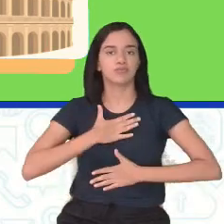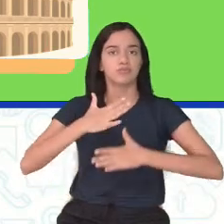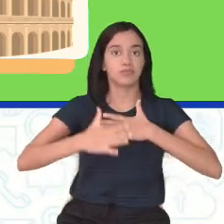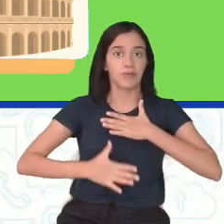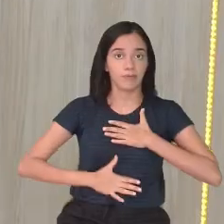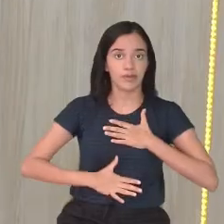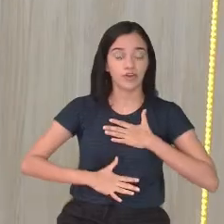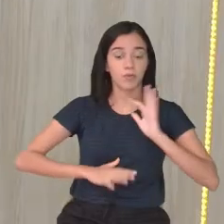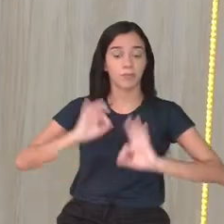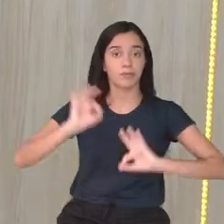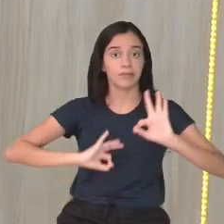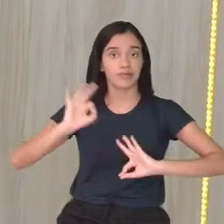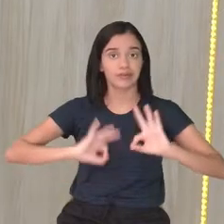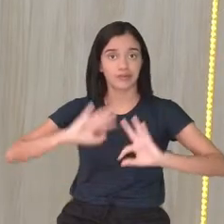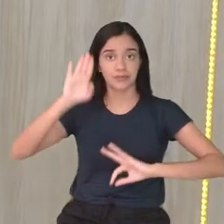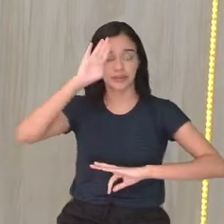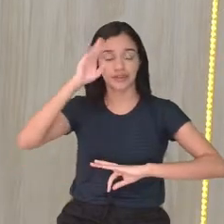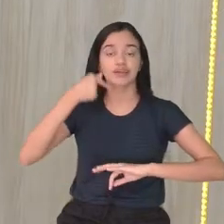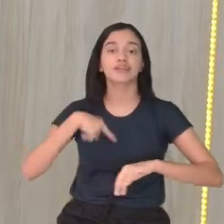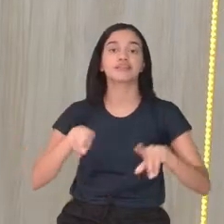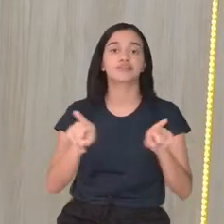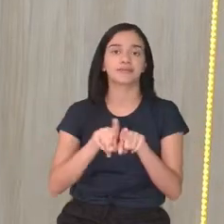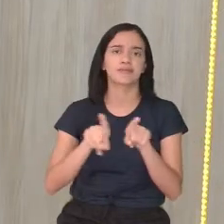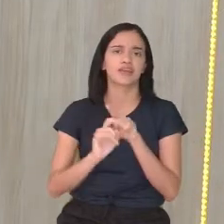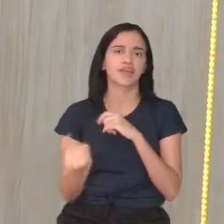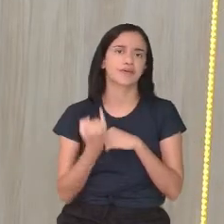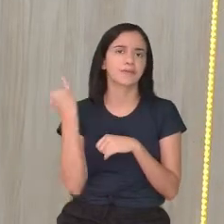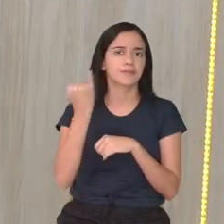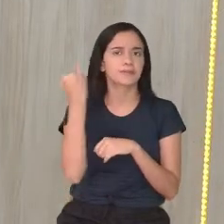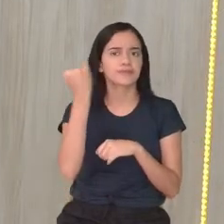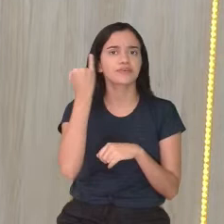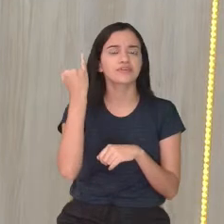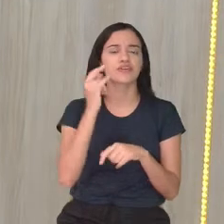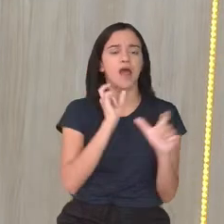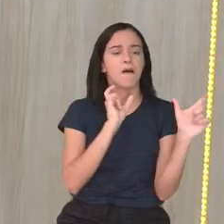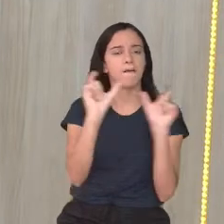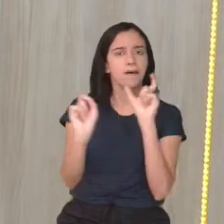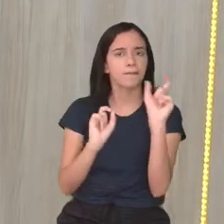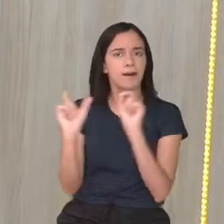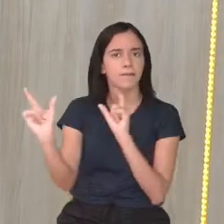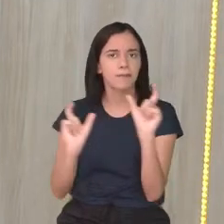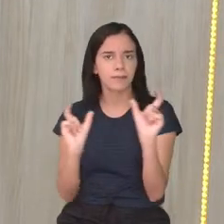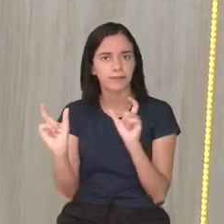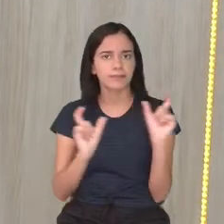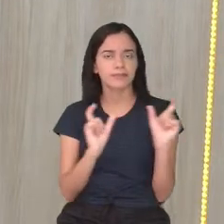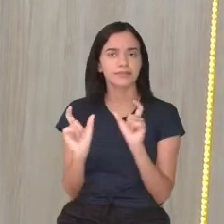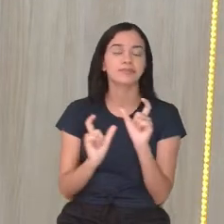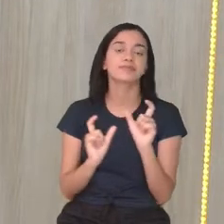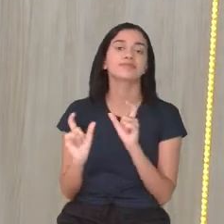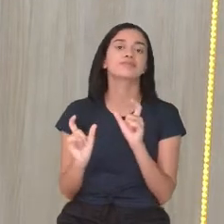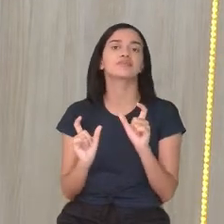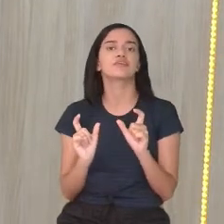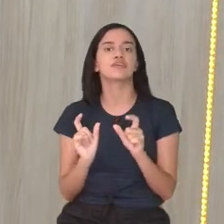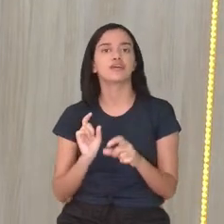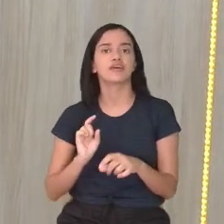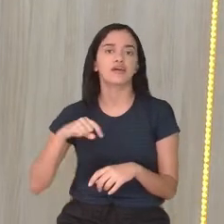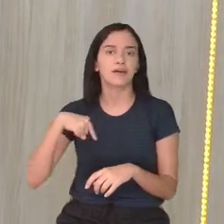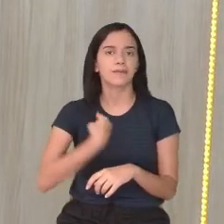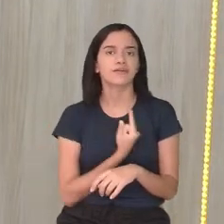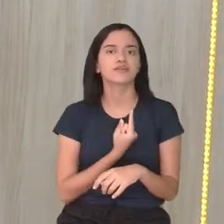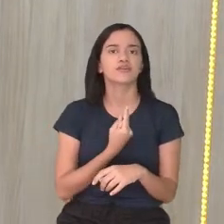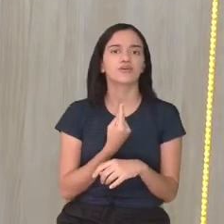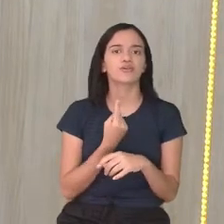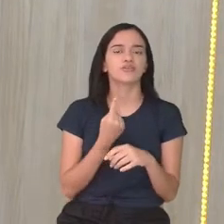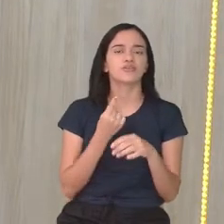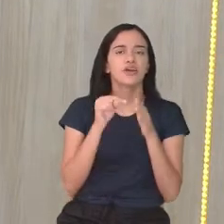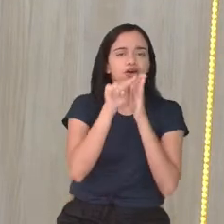como preparação militar. E aí é muito importante a gente ir pegando as palavras aos poucos para